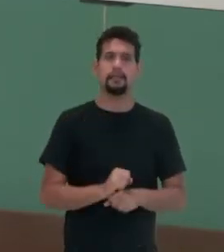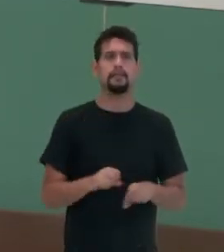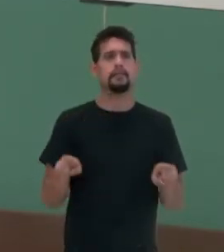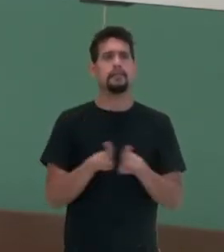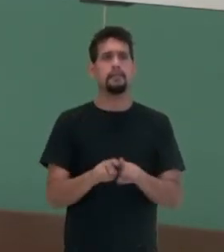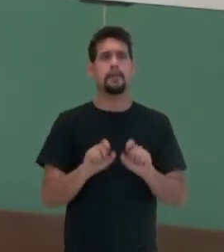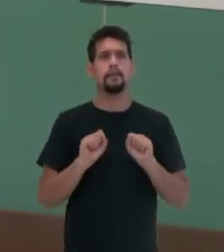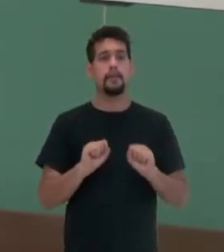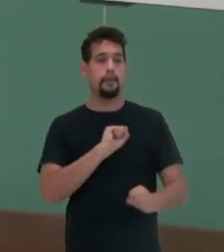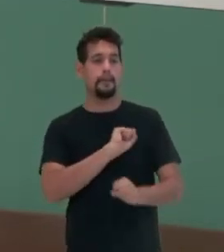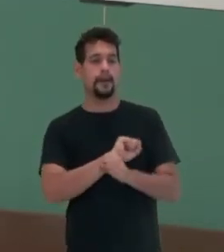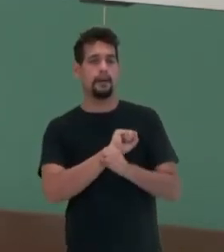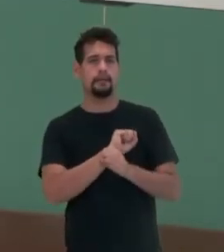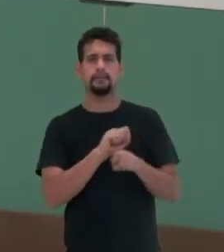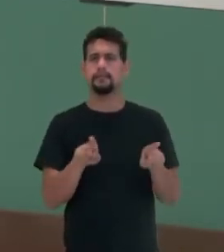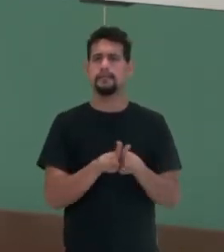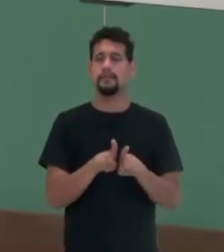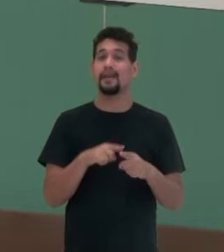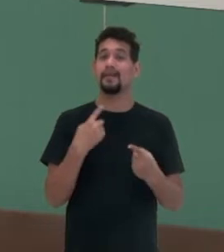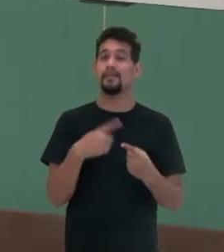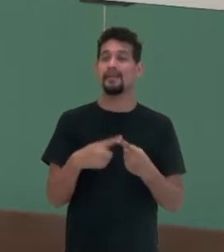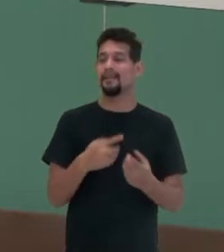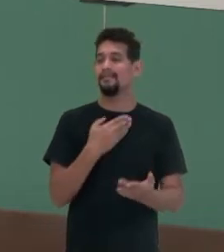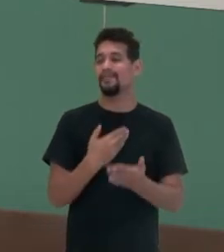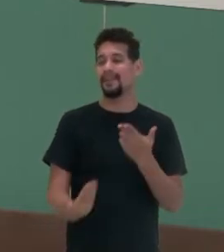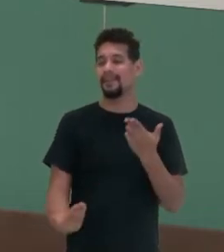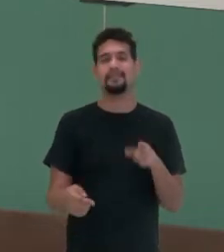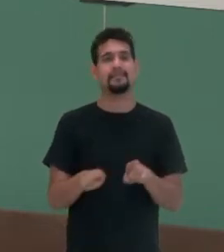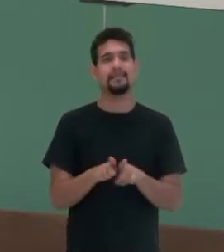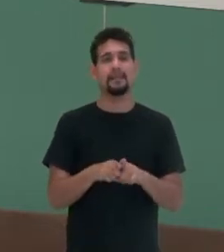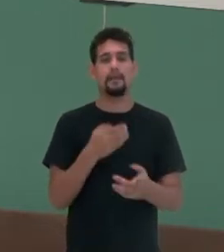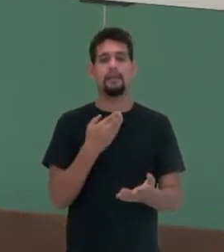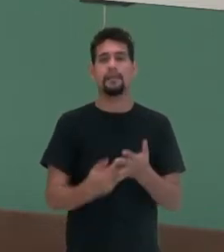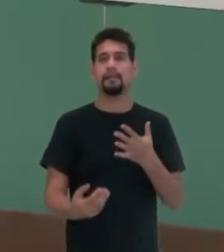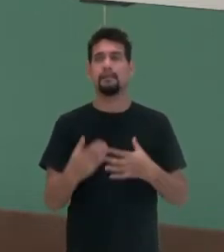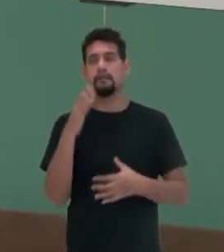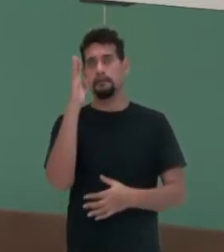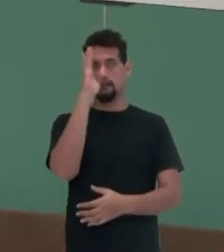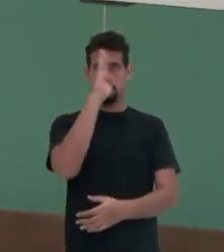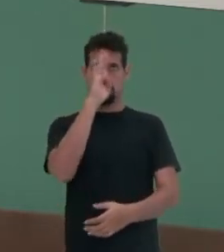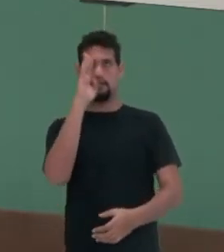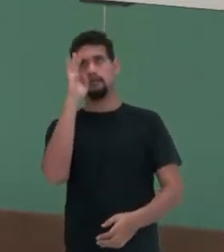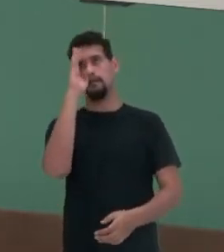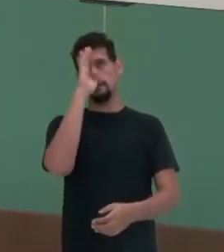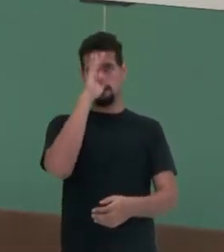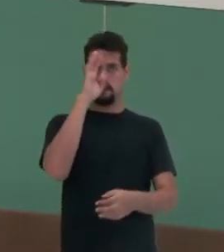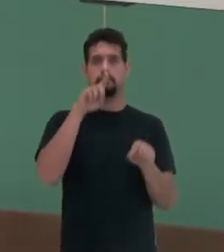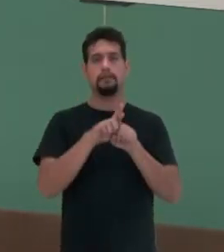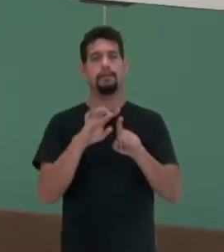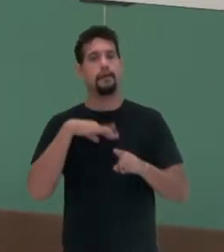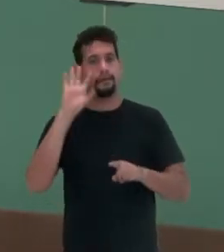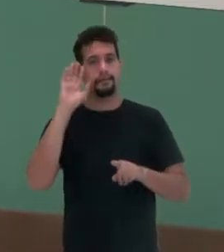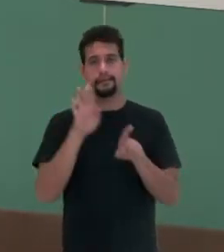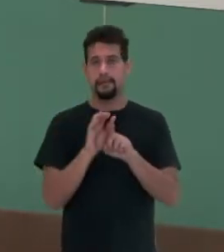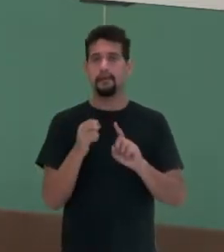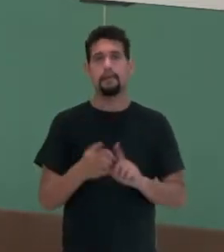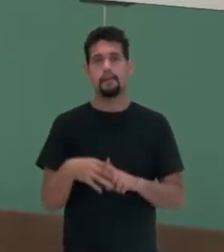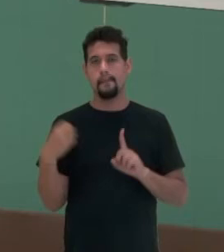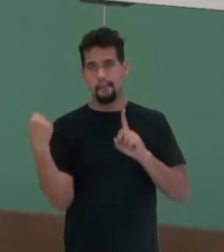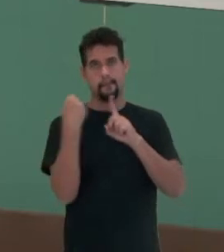por interrupção, por desclassificação, perda dos sentidos, então ele levou lá um golpe,